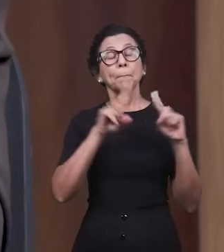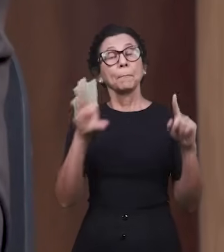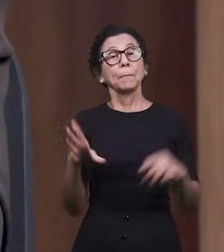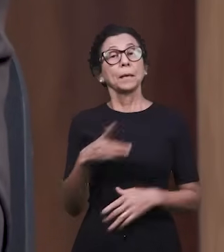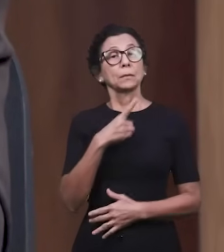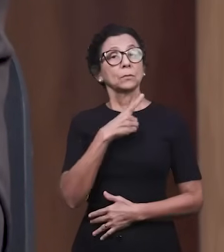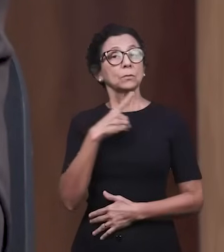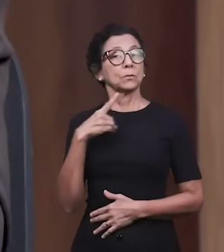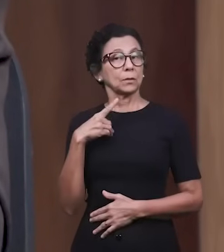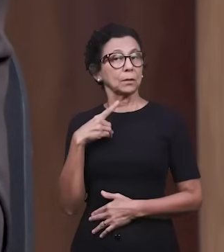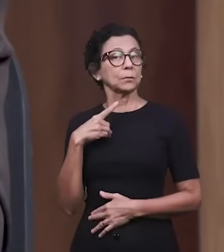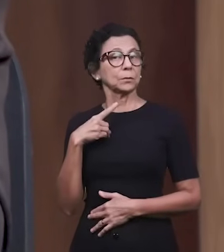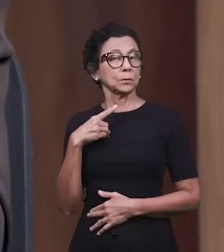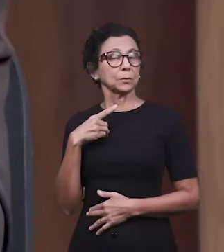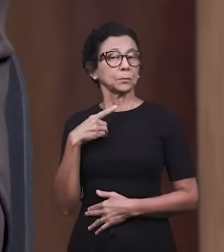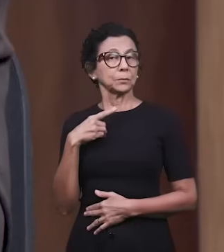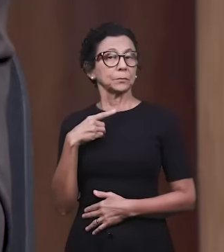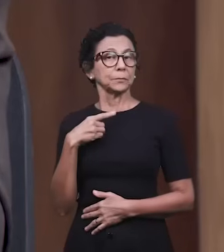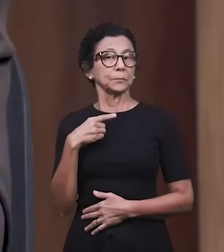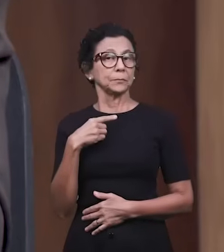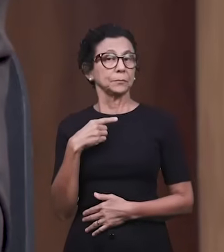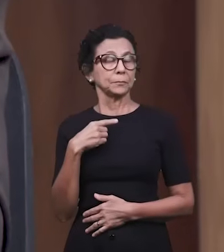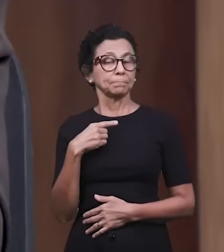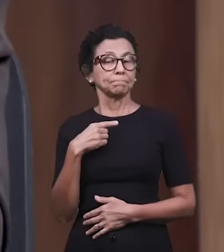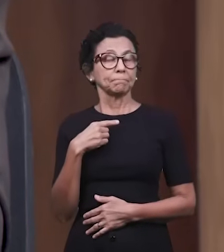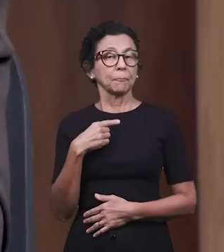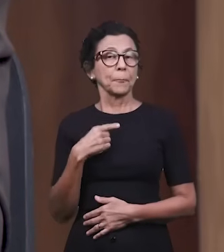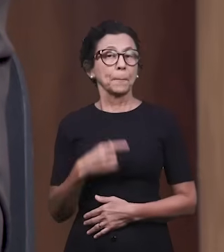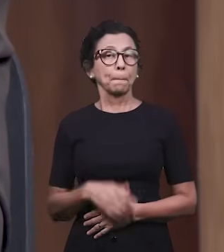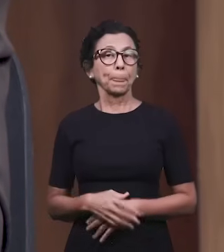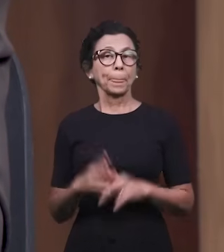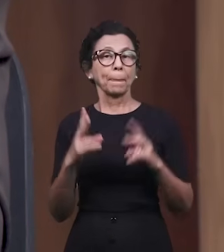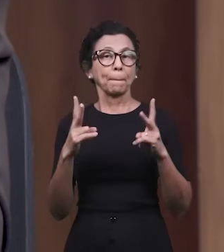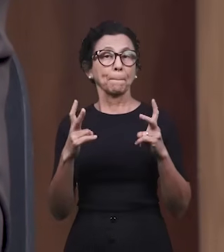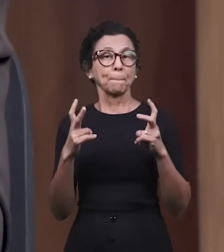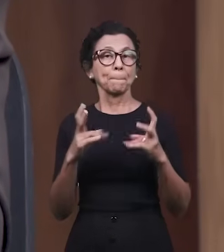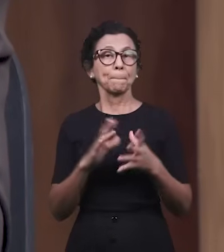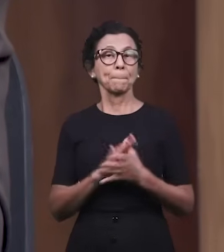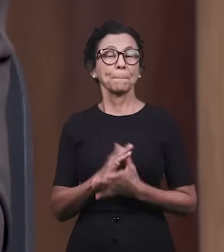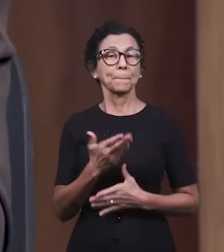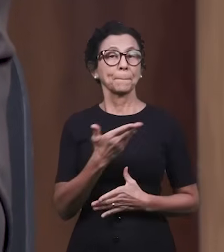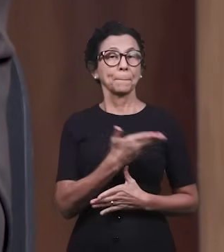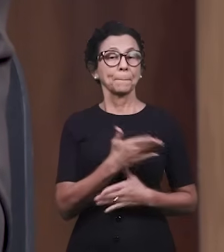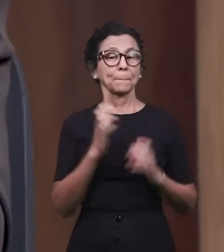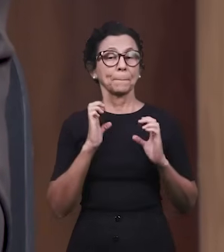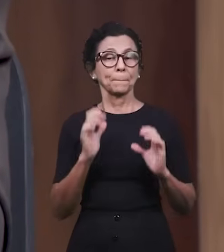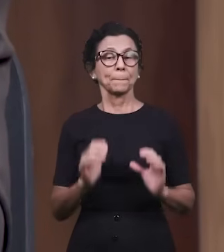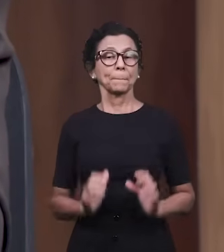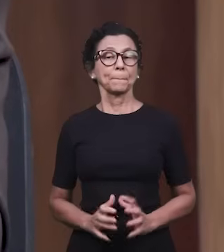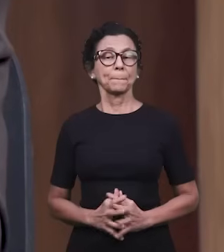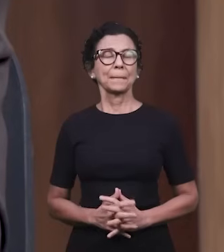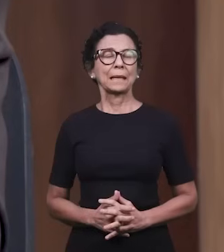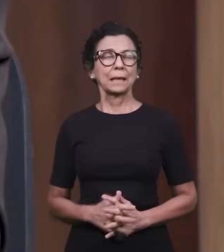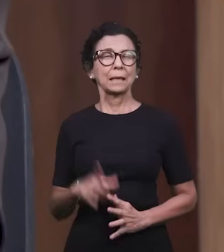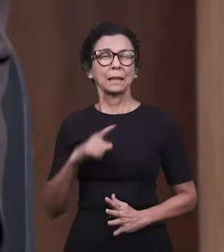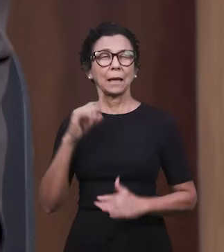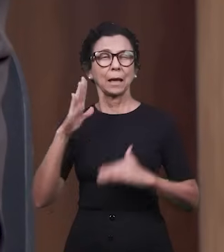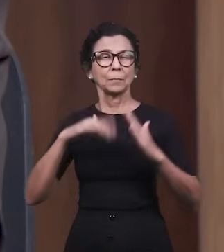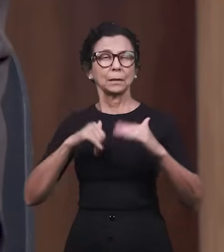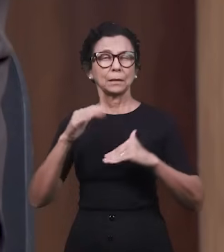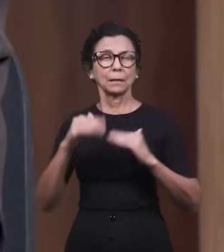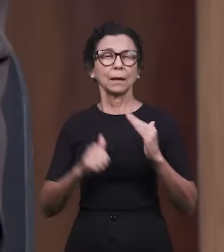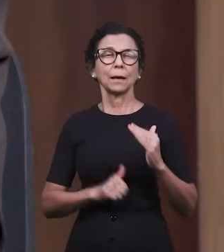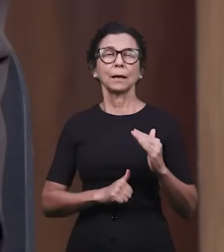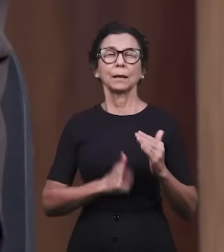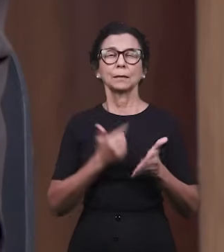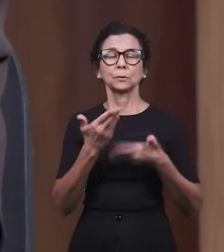trata do diácono, o que se espera na postura do diácono é que ele saiba lidar com todas